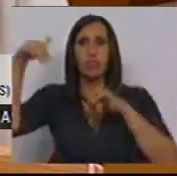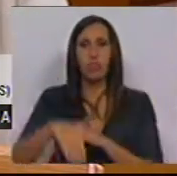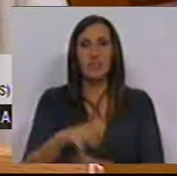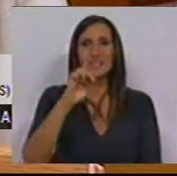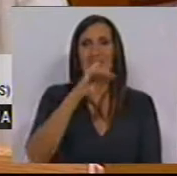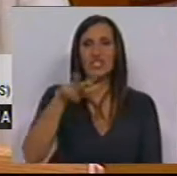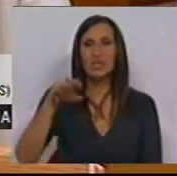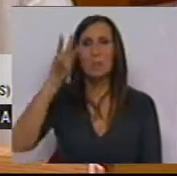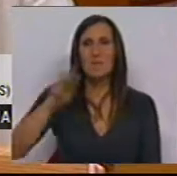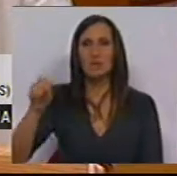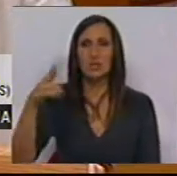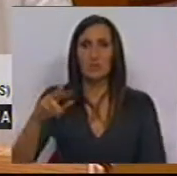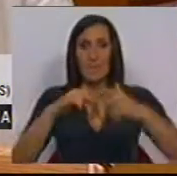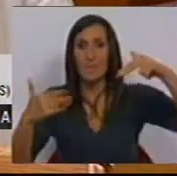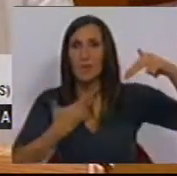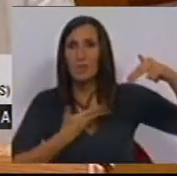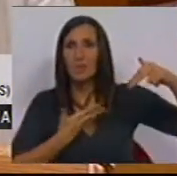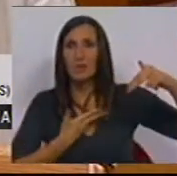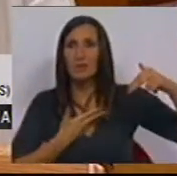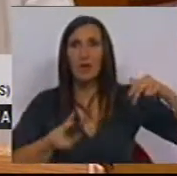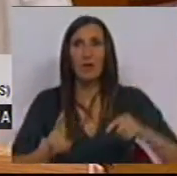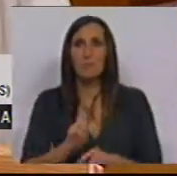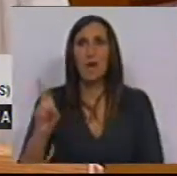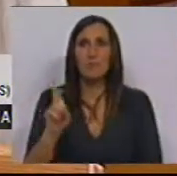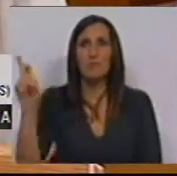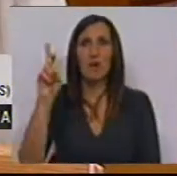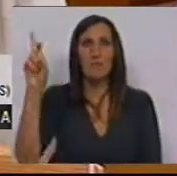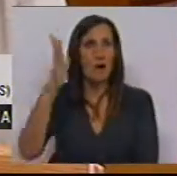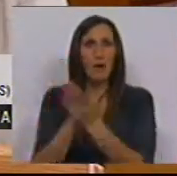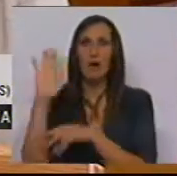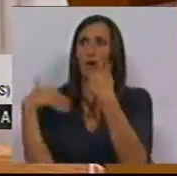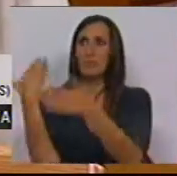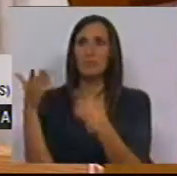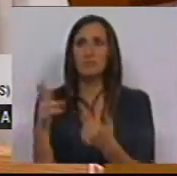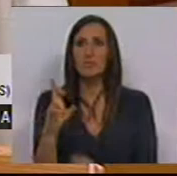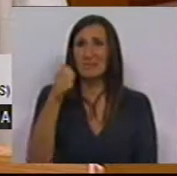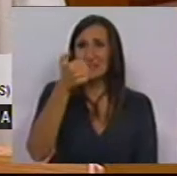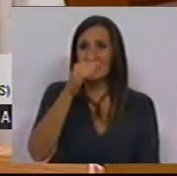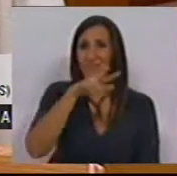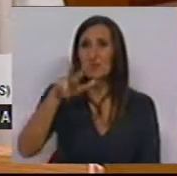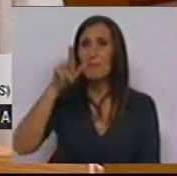As dívidas dos municípios não pararam de aumentar, alcançando